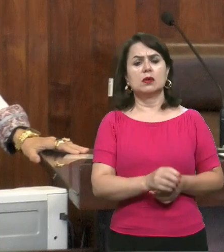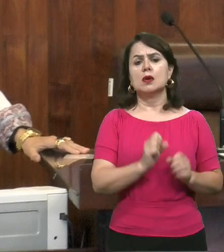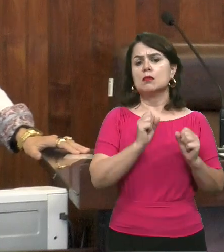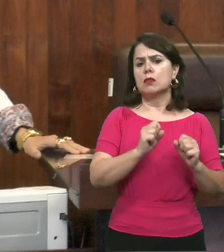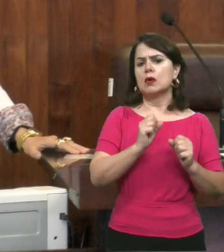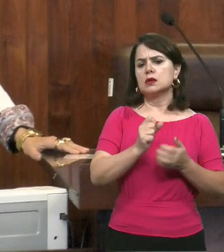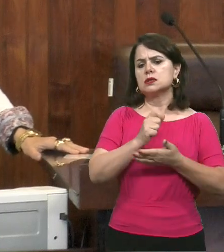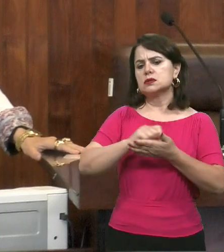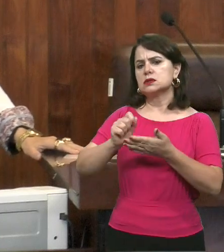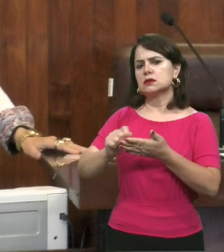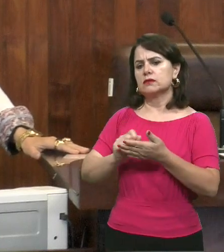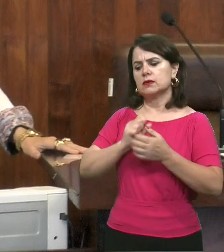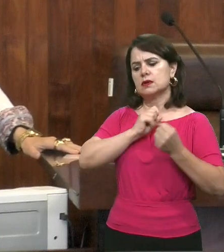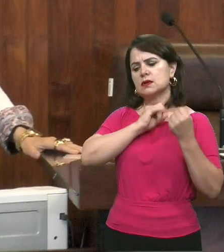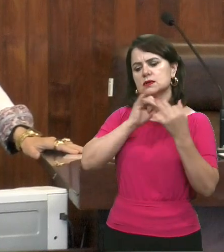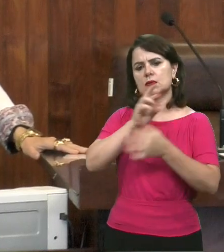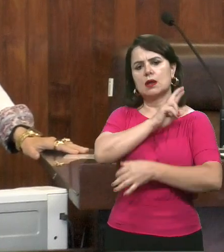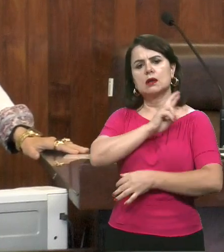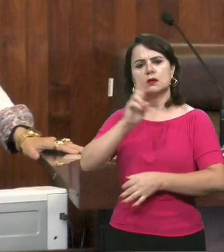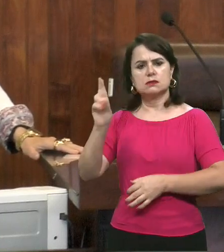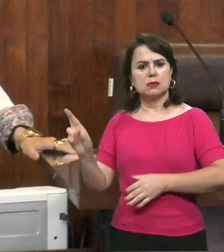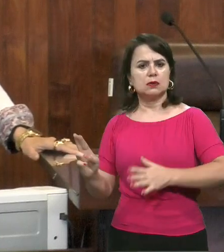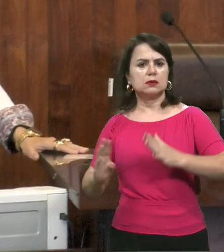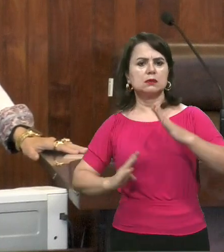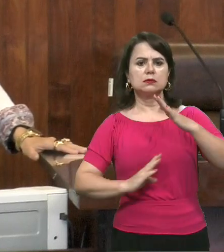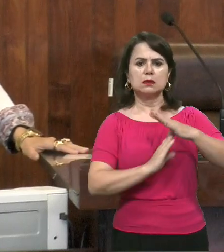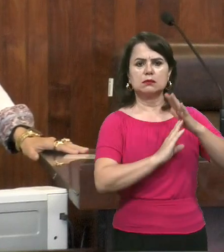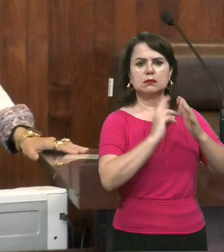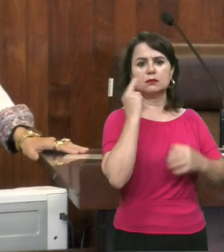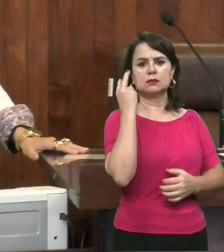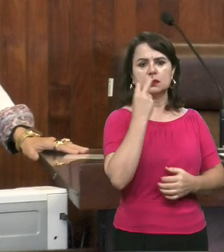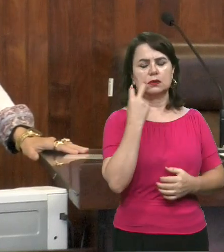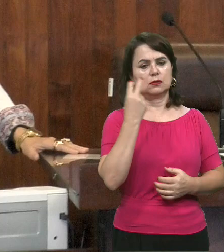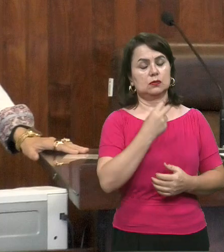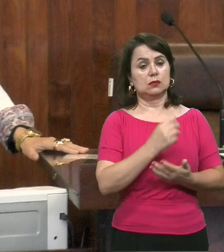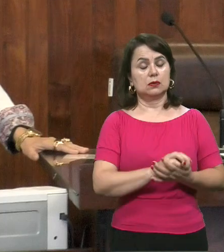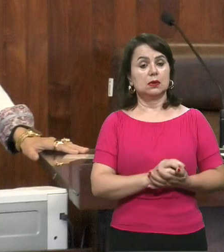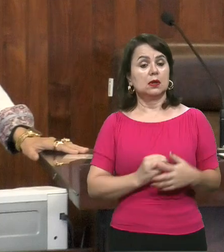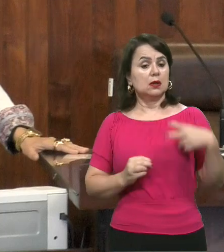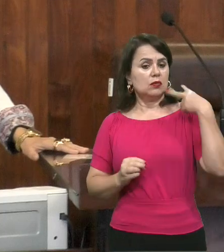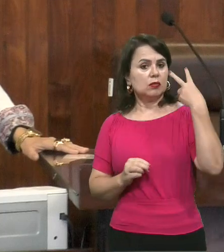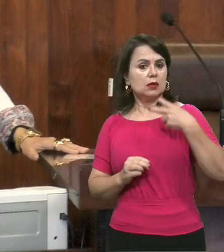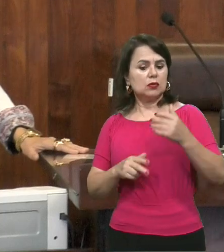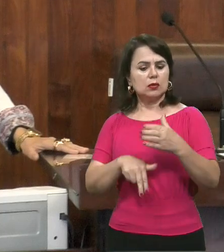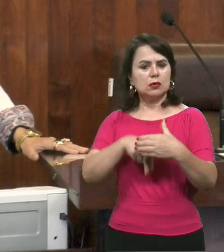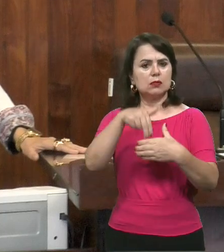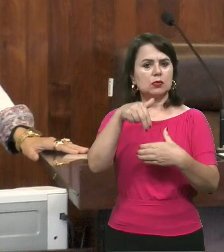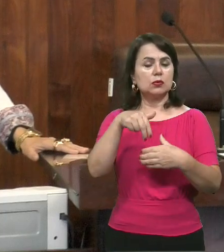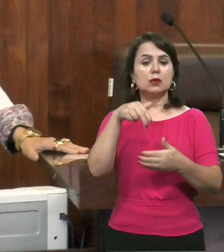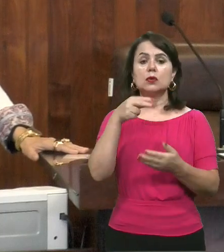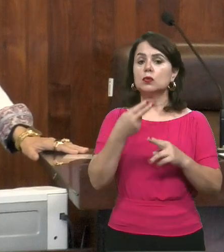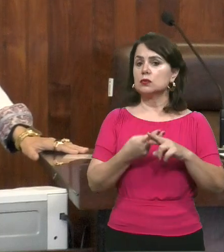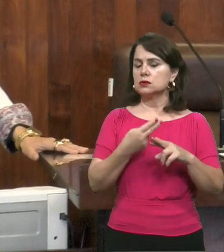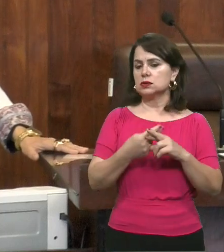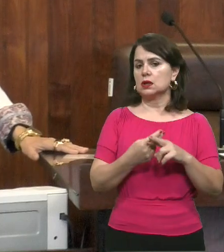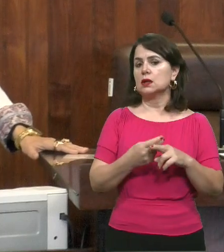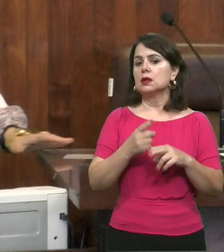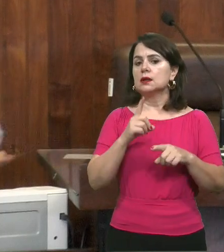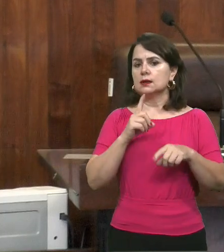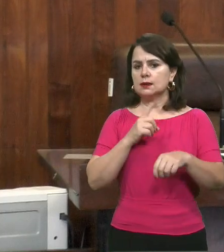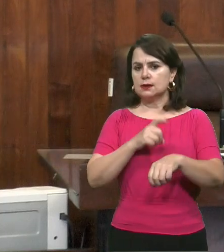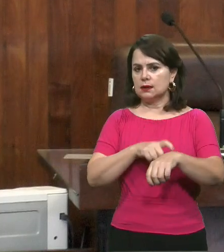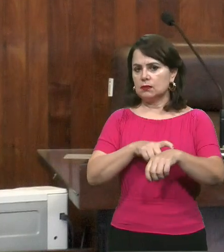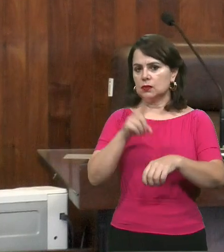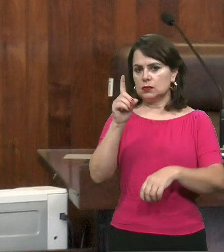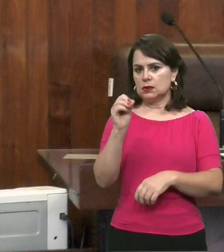se inscrever para falar no tempo reservado aos vereadores. Se o vereador utilizar a tribuna, seu tempo máximo será de 10 minutos. Os